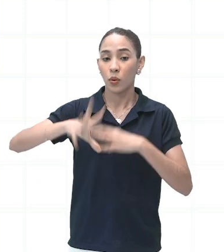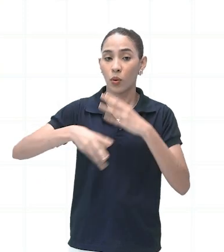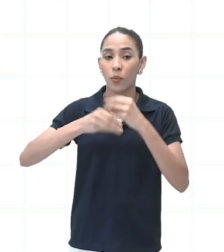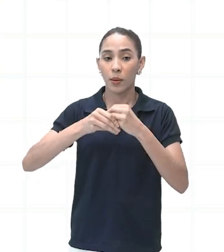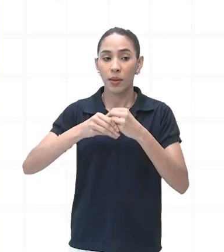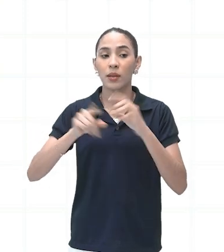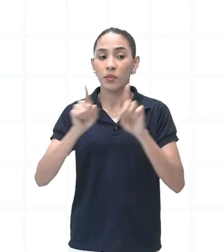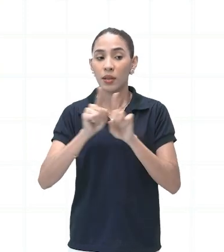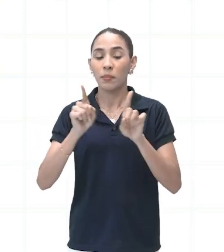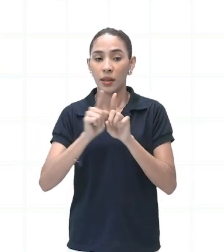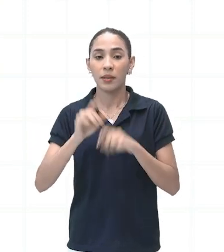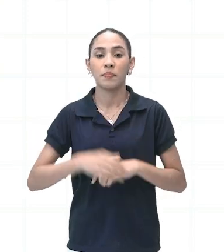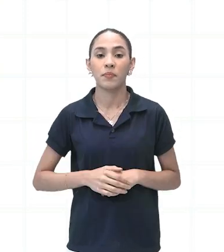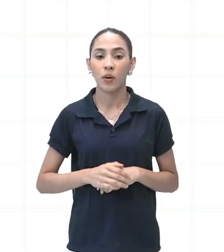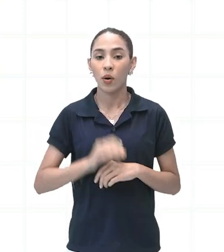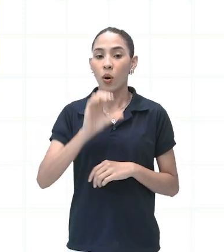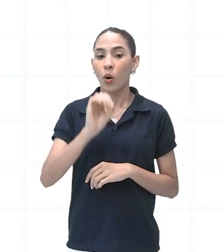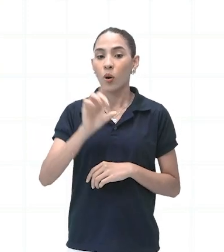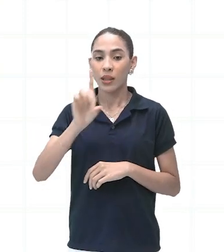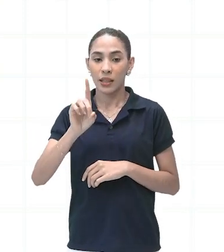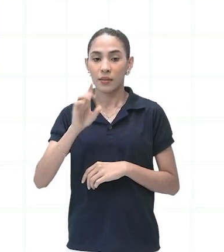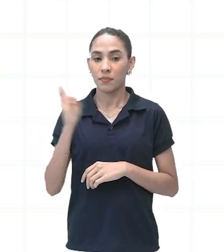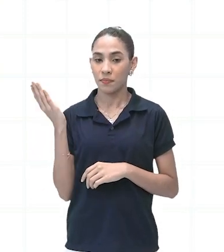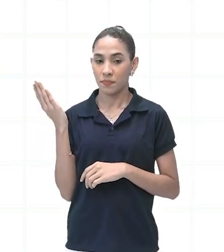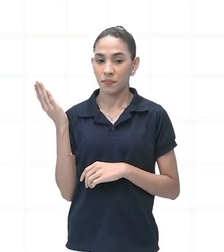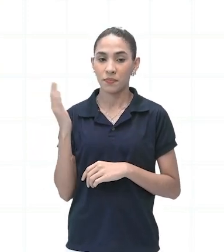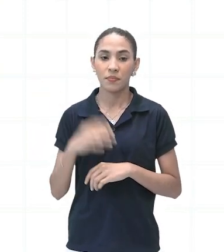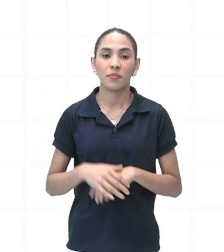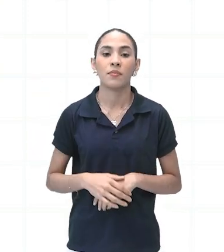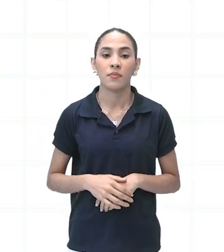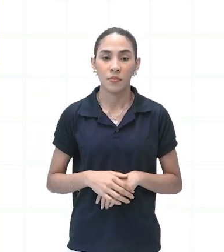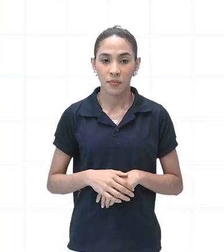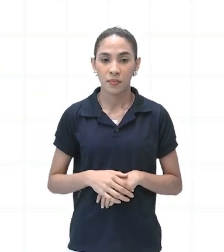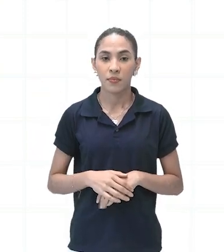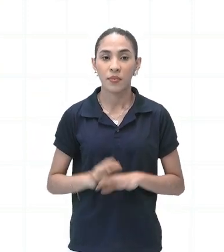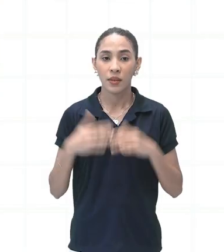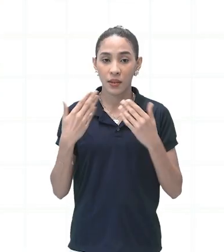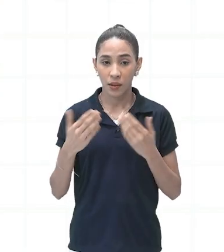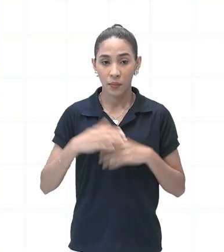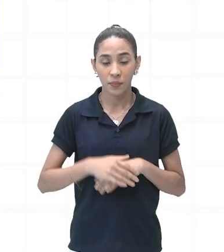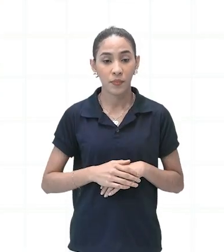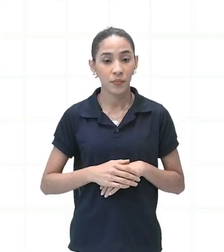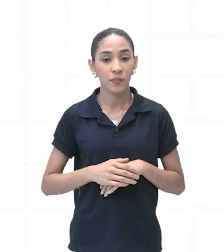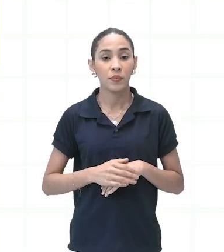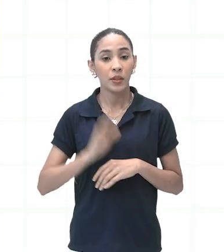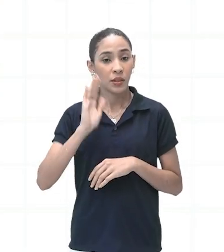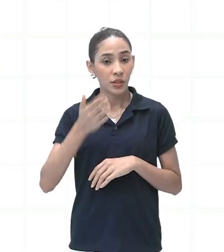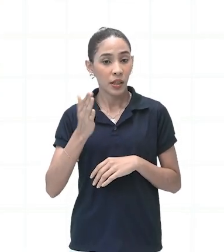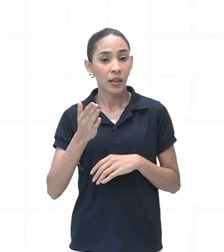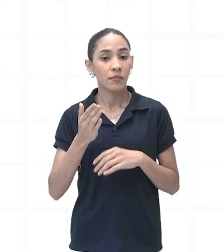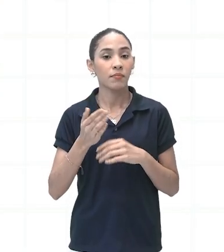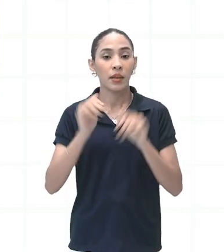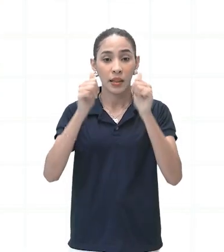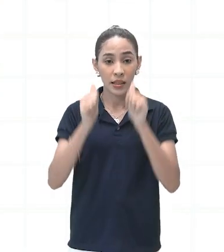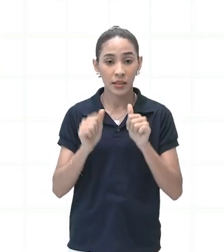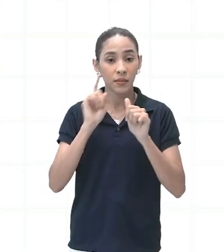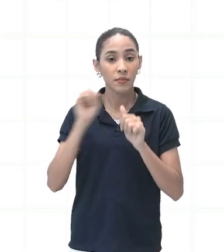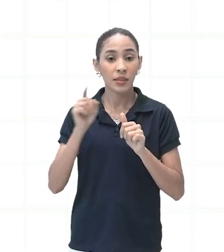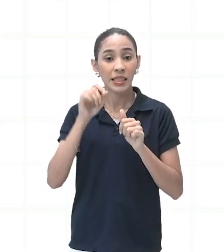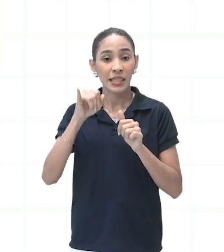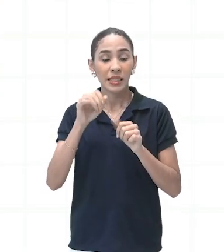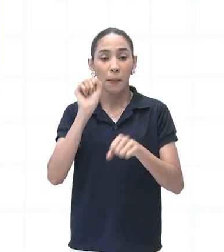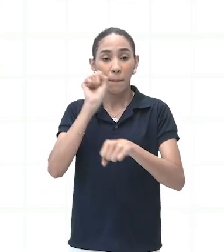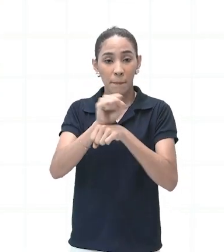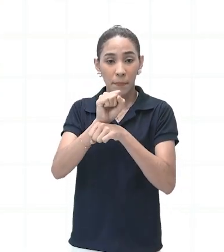complemento deste verbo é um objeto direto, né? E aí, a gente já acabou de refletir sobre isso. Se eu paro